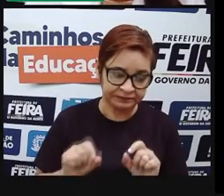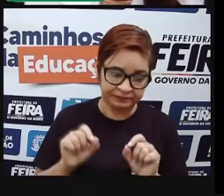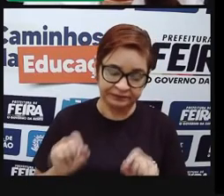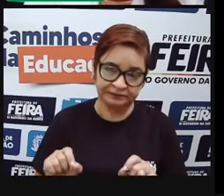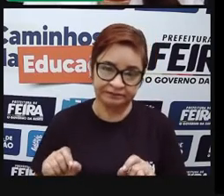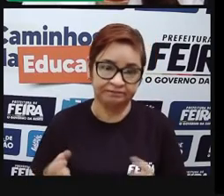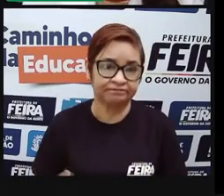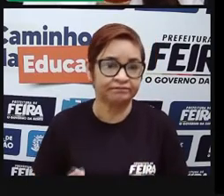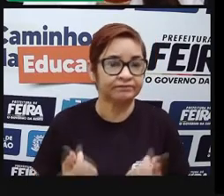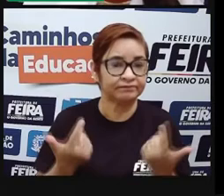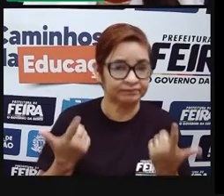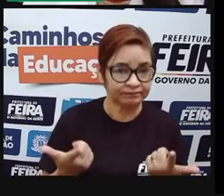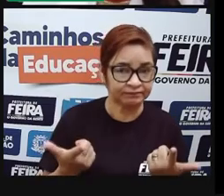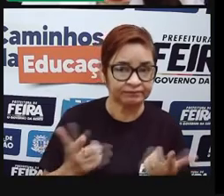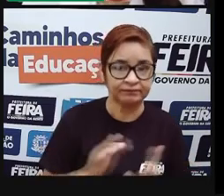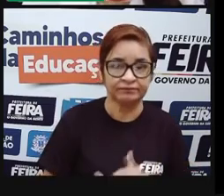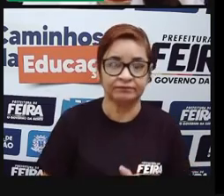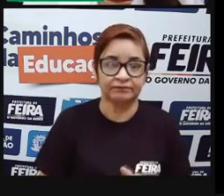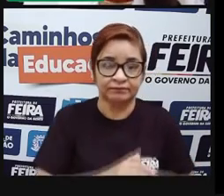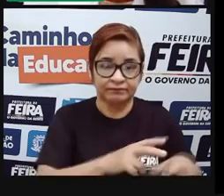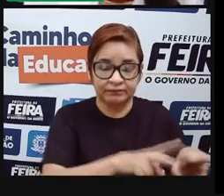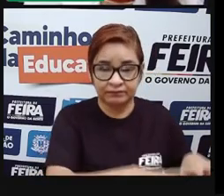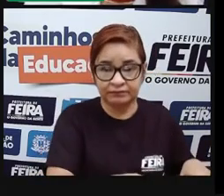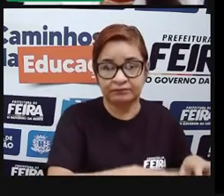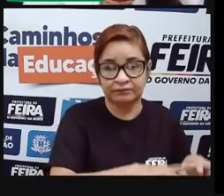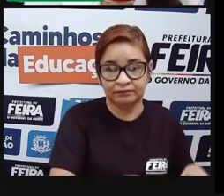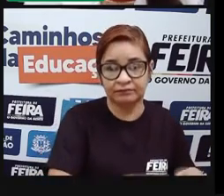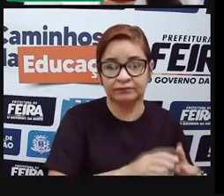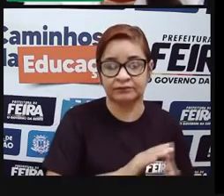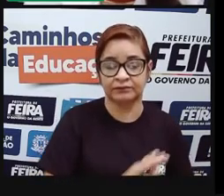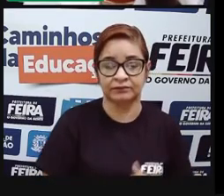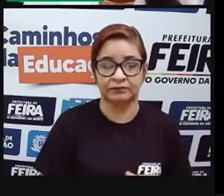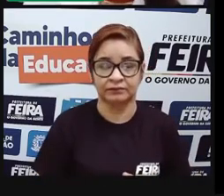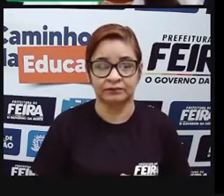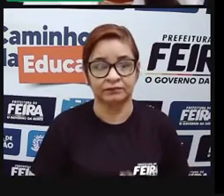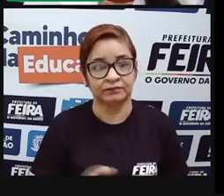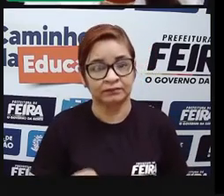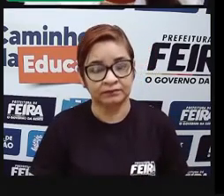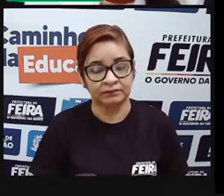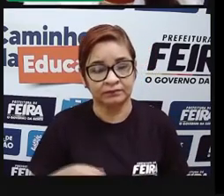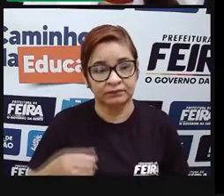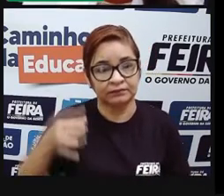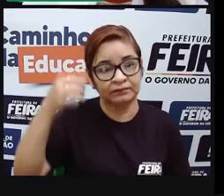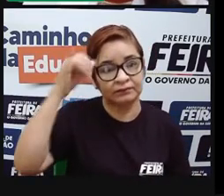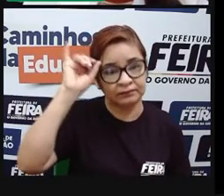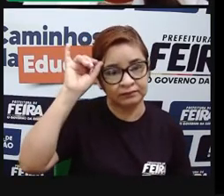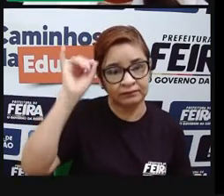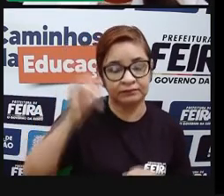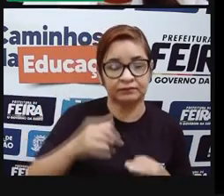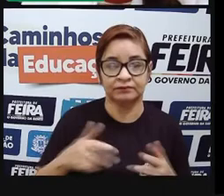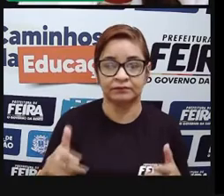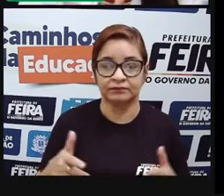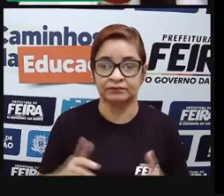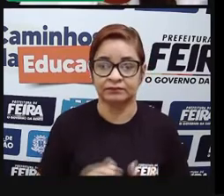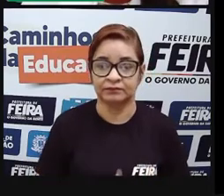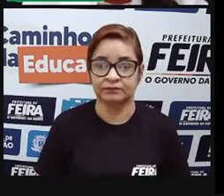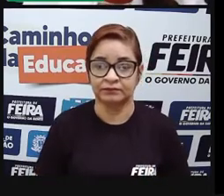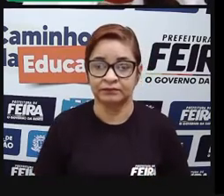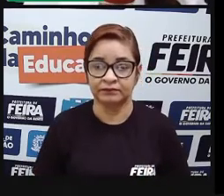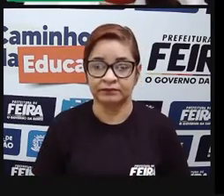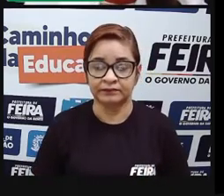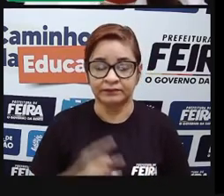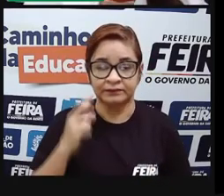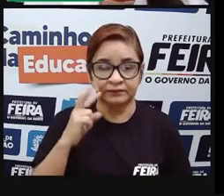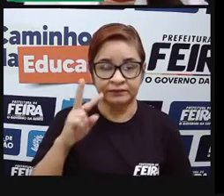até com área e Agricultura a gente viu né que alguns desses tá dessa